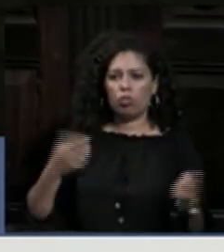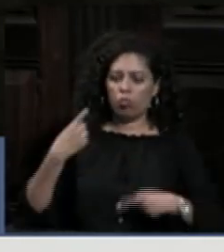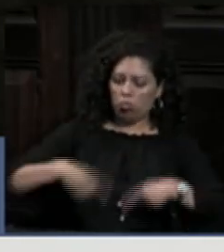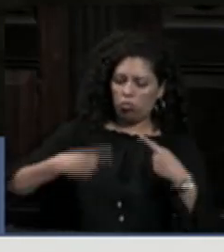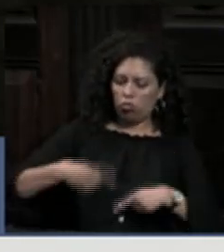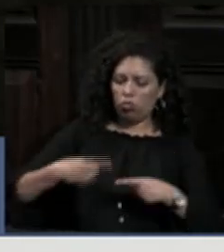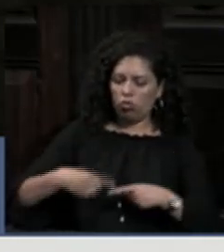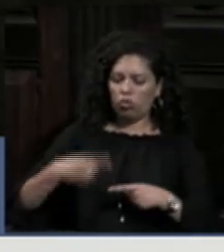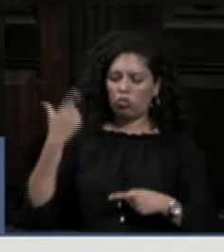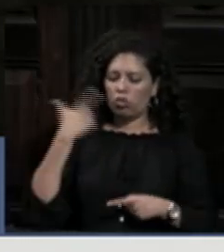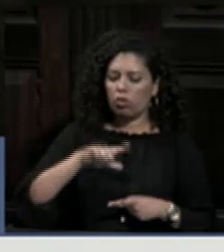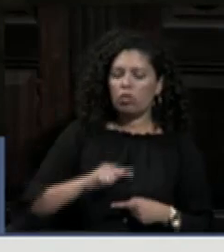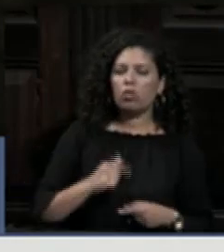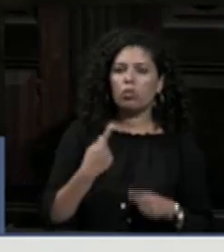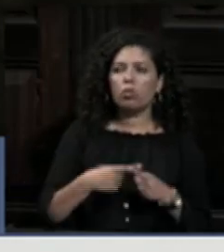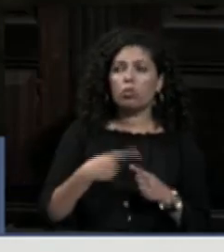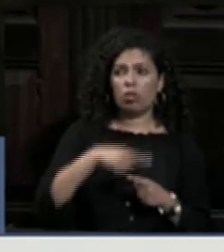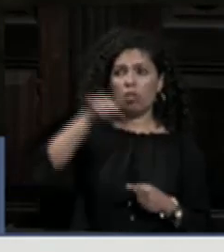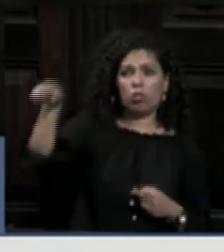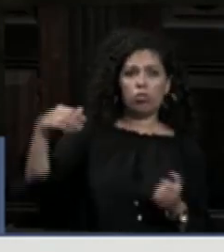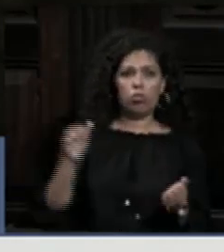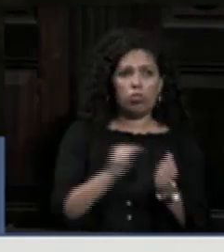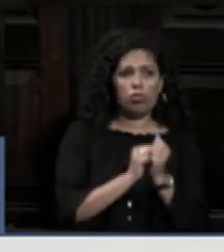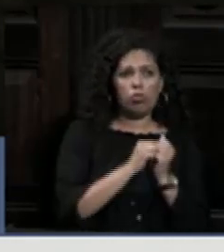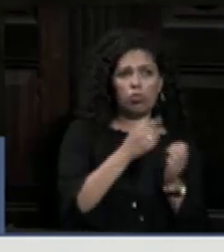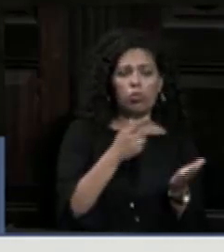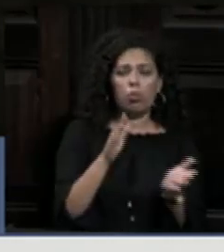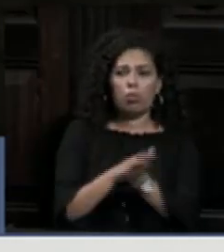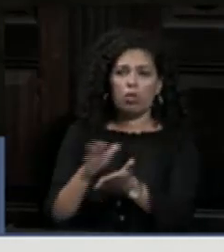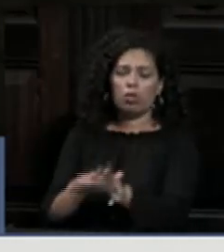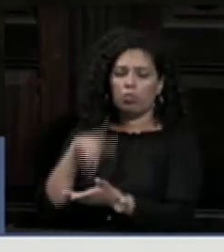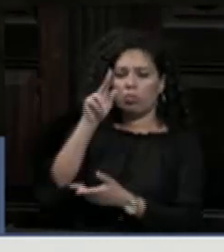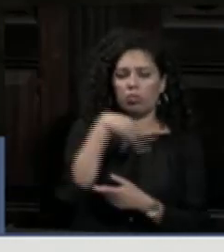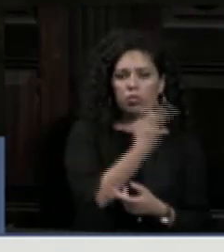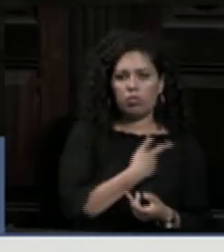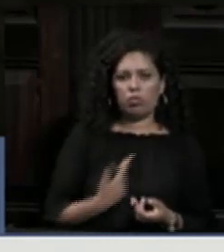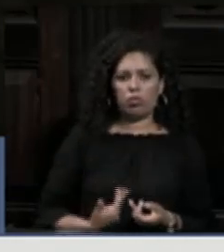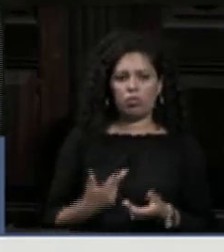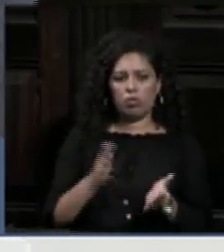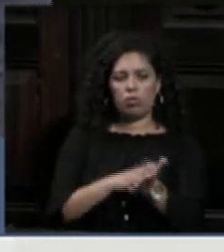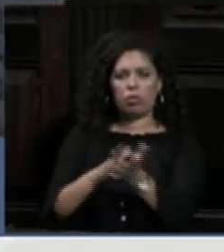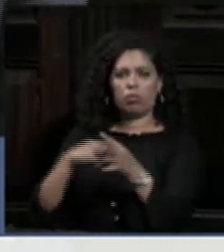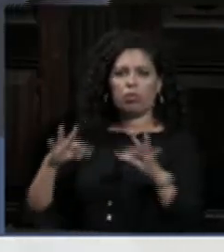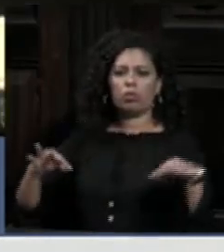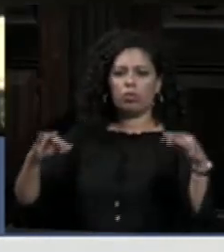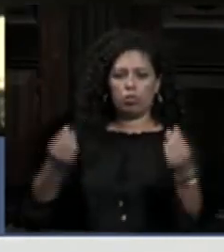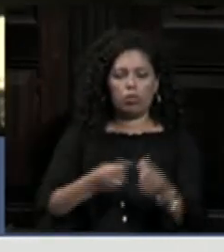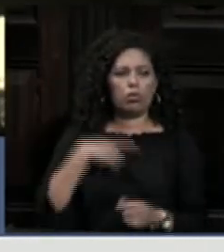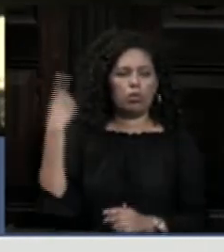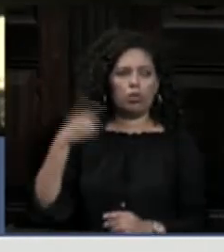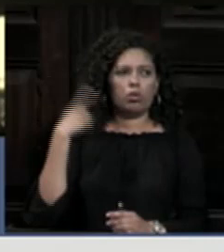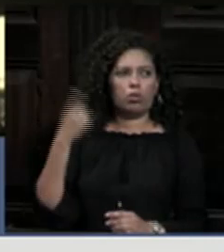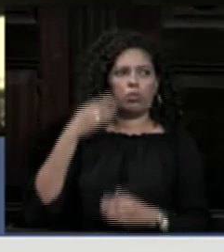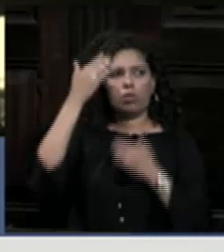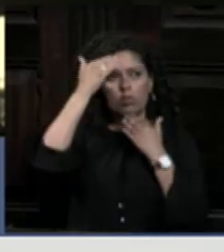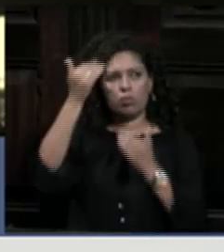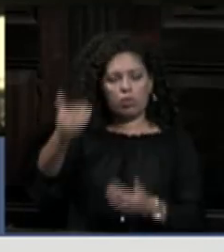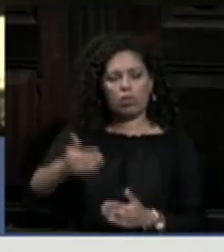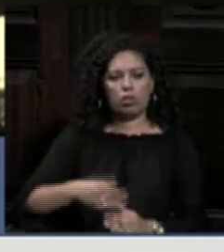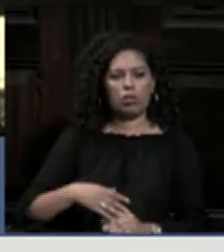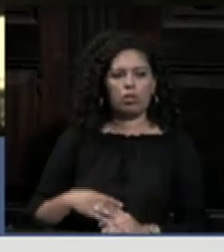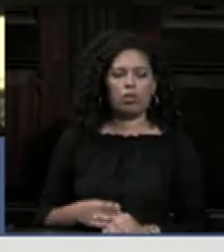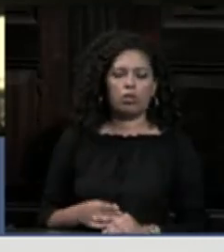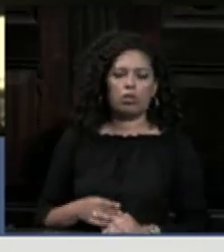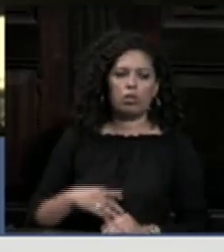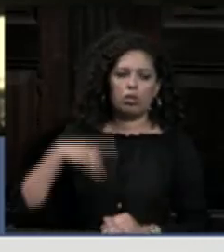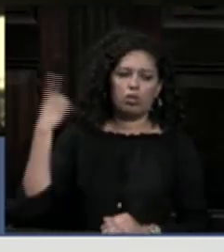presidente parabéns pela sua condução parabéns a todos os alunos que aqui estão um grande obrigado deputados aqui o proesci morador a declaração do deputado